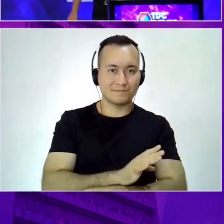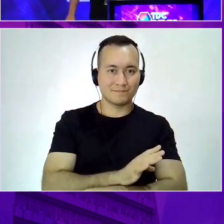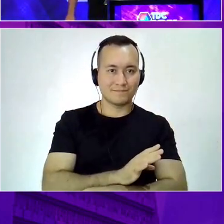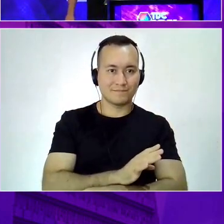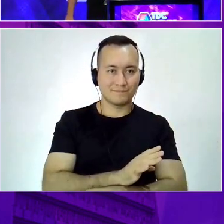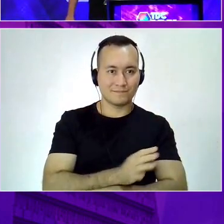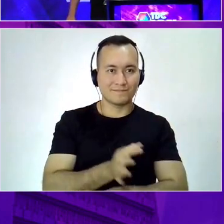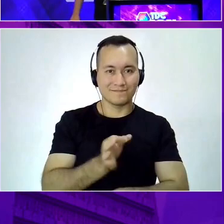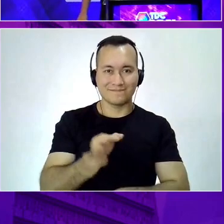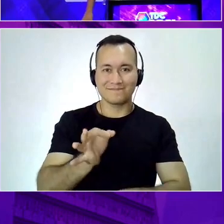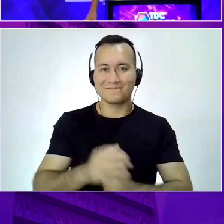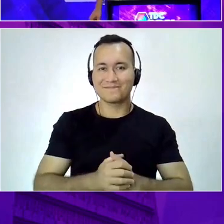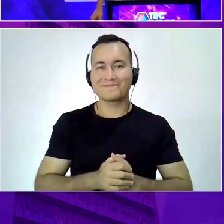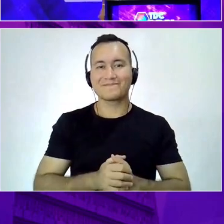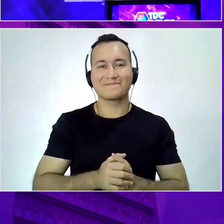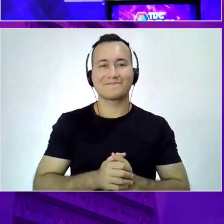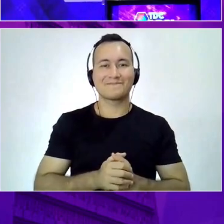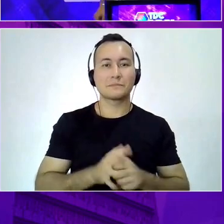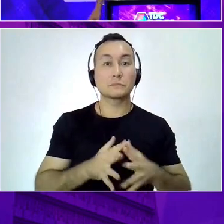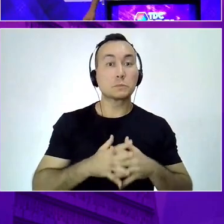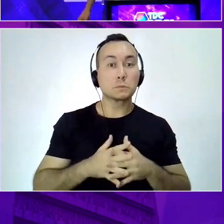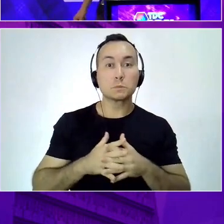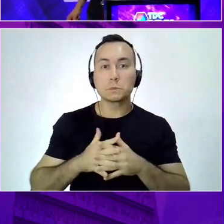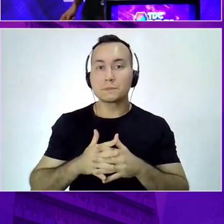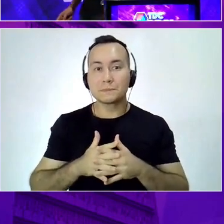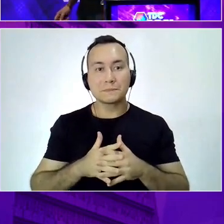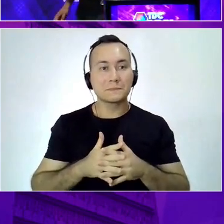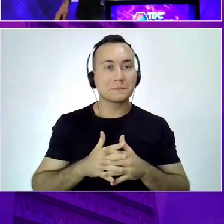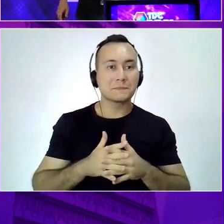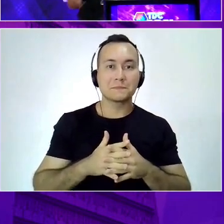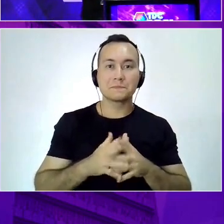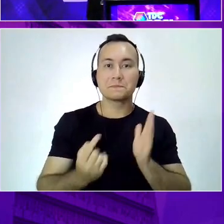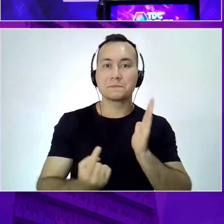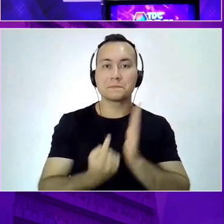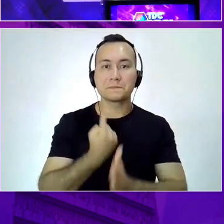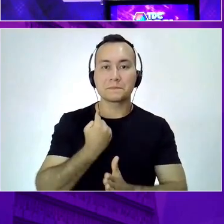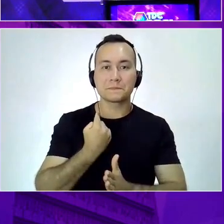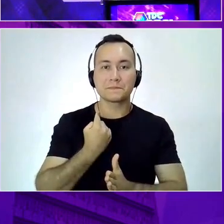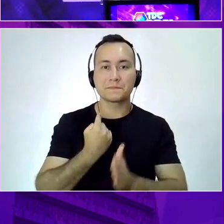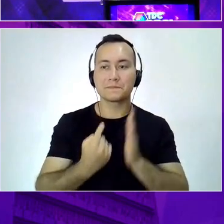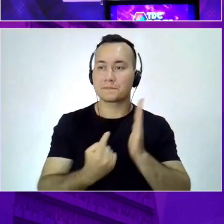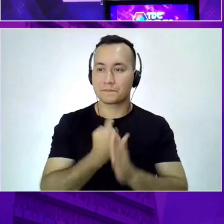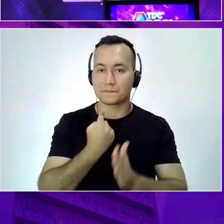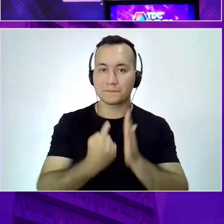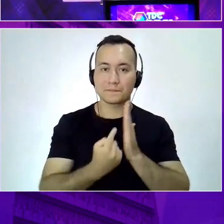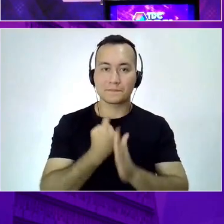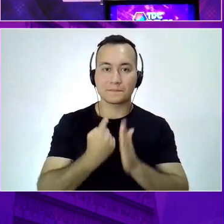de 5 minutos, né? Dúvidas? Alguma pergunta?